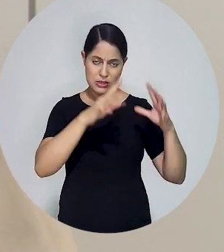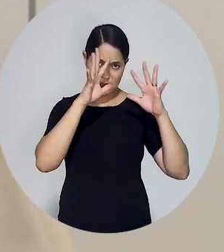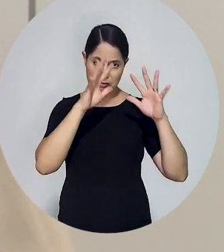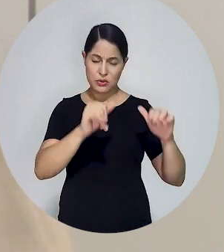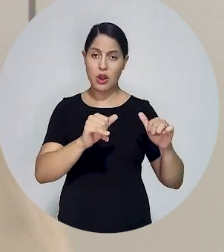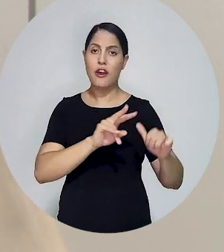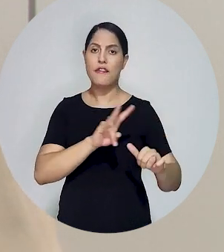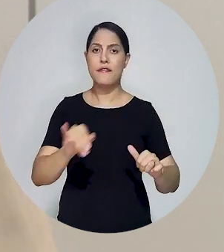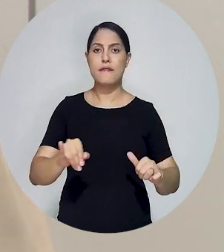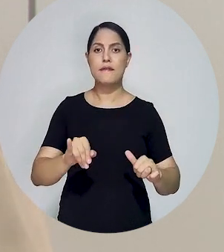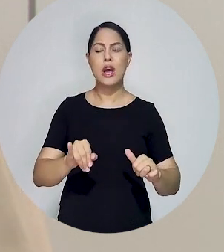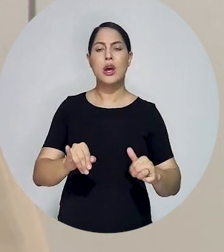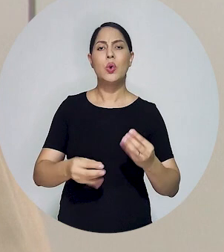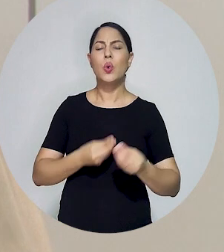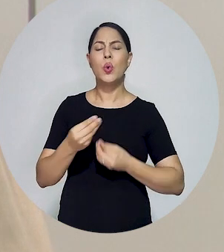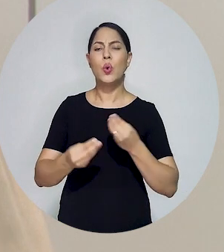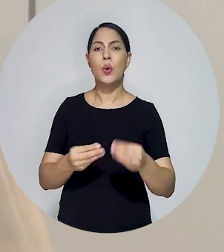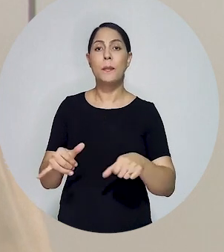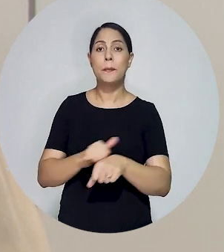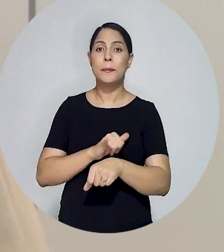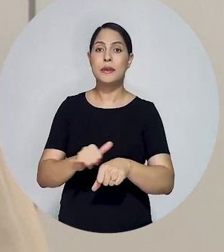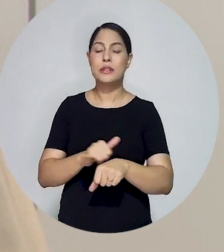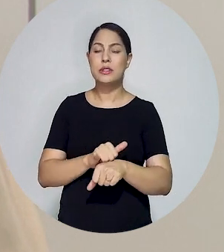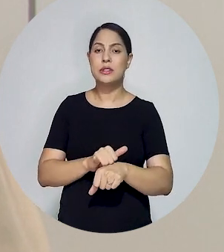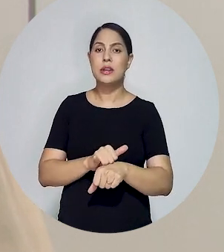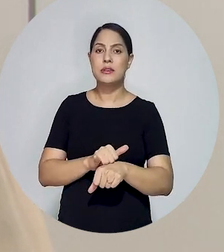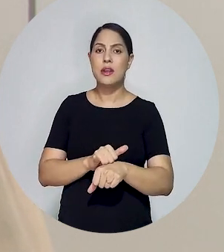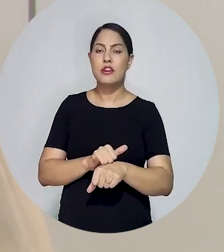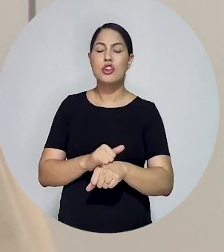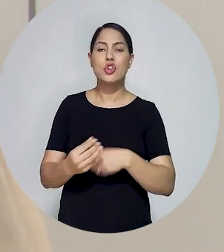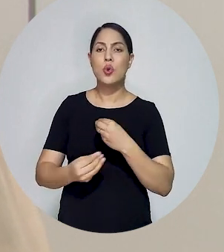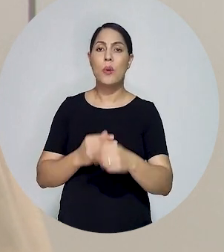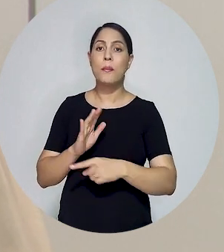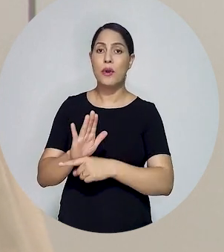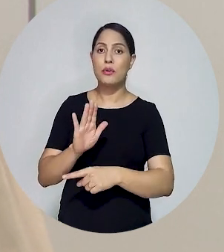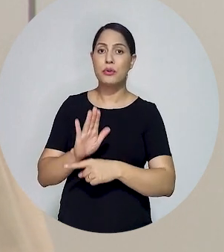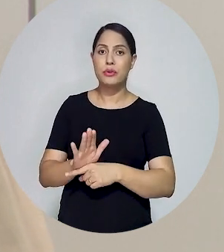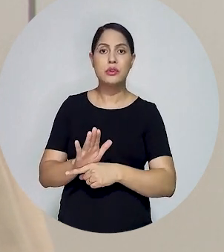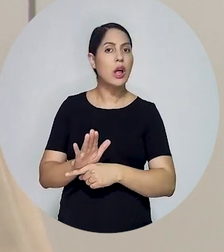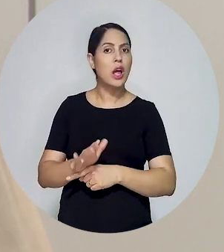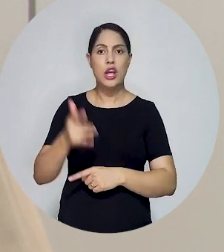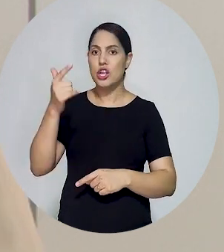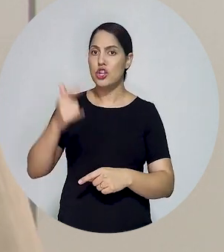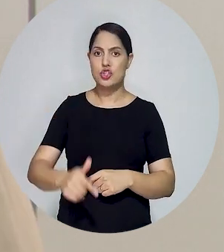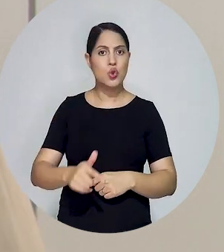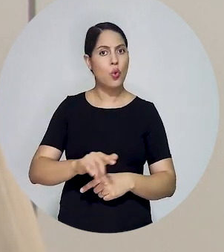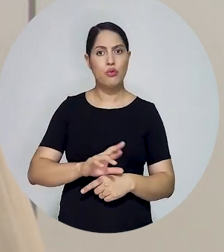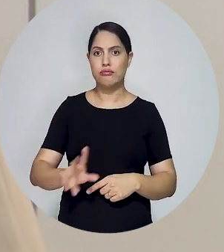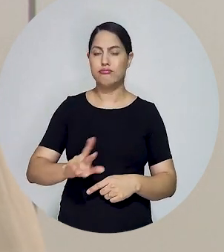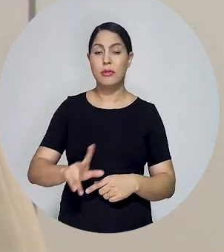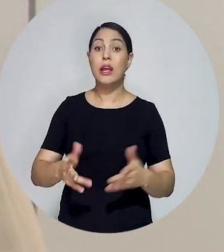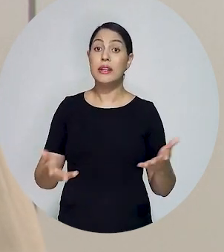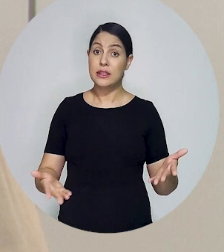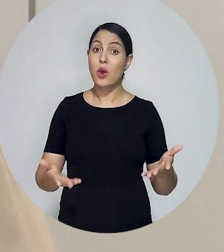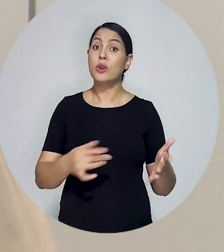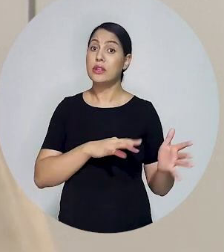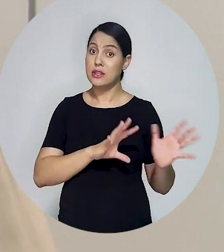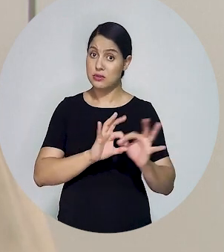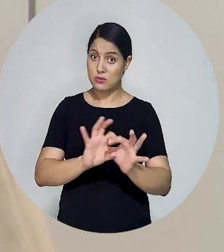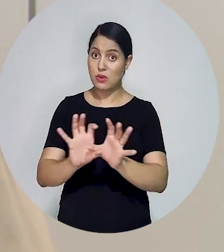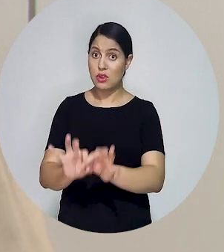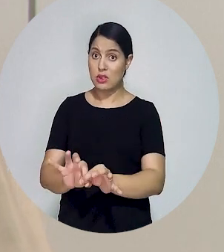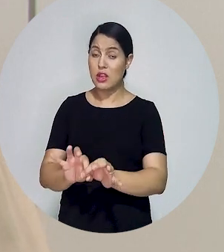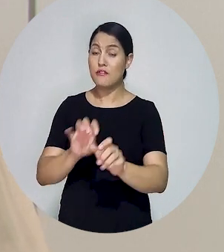Corte vai estabelecer na sua sentença medidas de reparação e de não repetição. E foi justamente o que aconteceu.